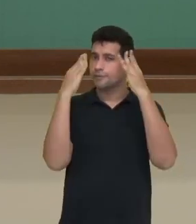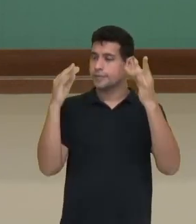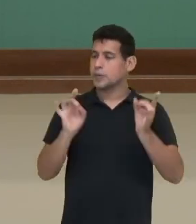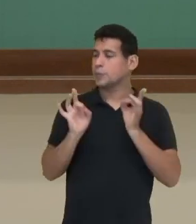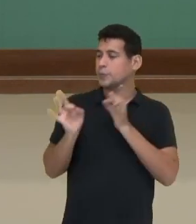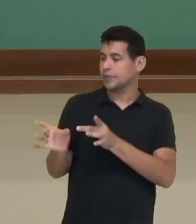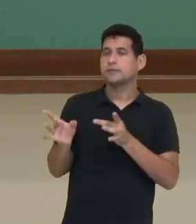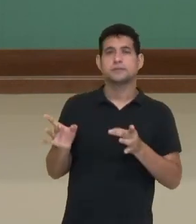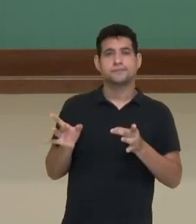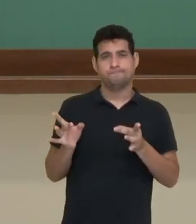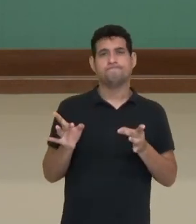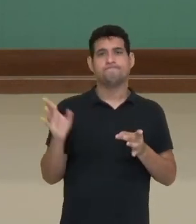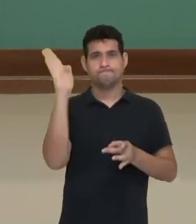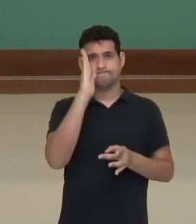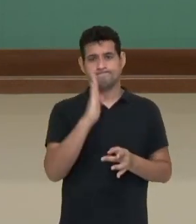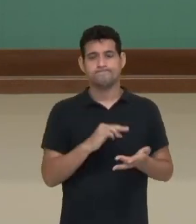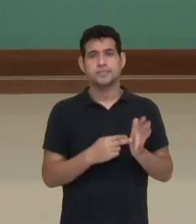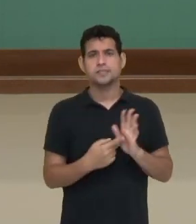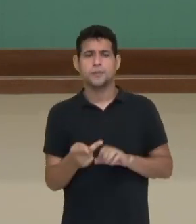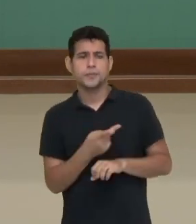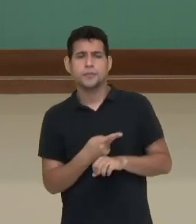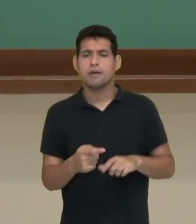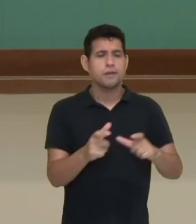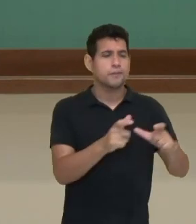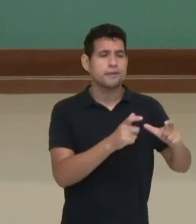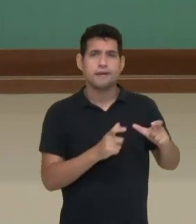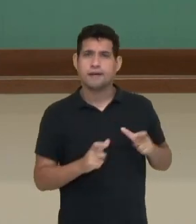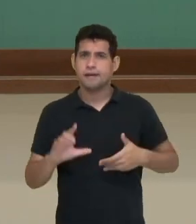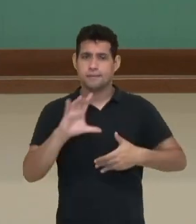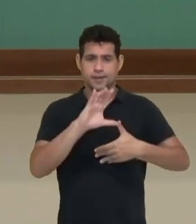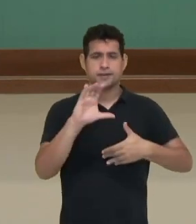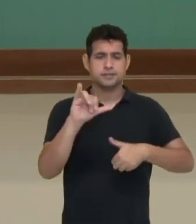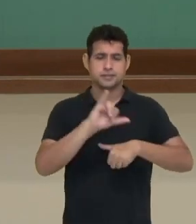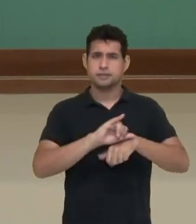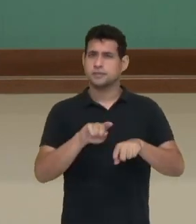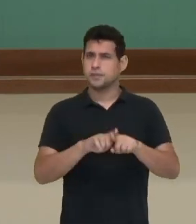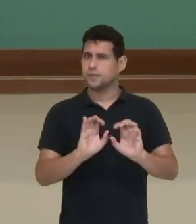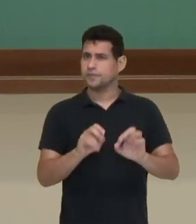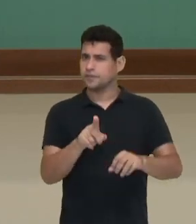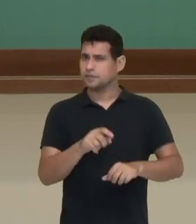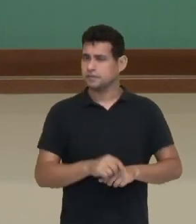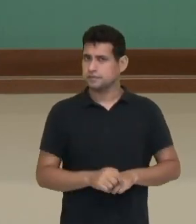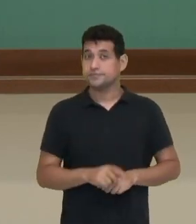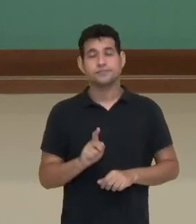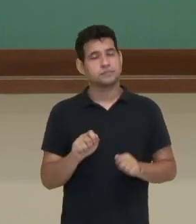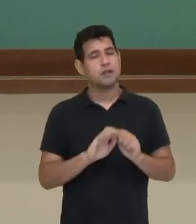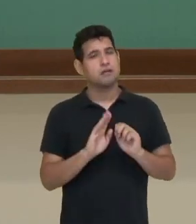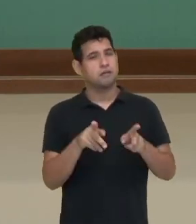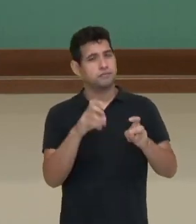do Brasil e aí vão procurar terras então na América Central. Perfeito?